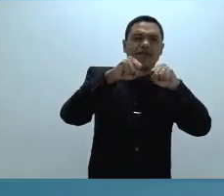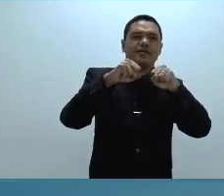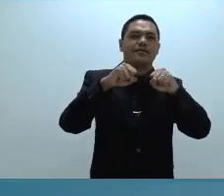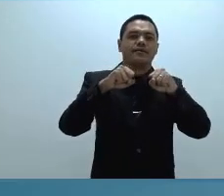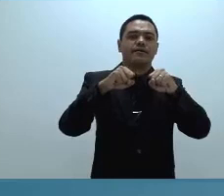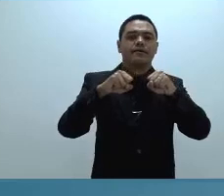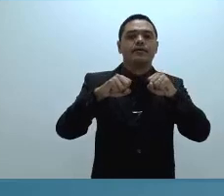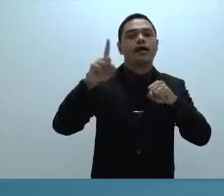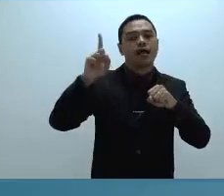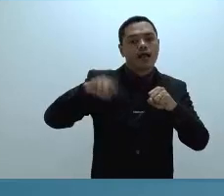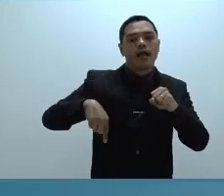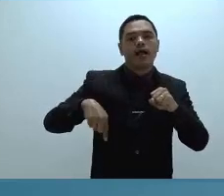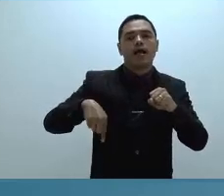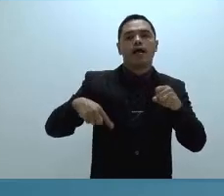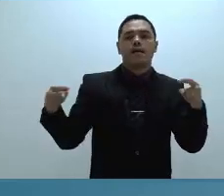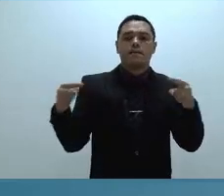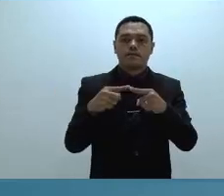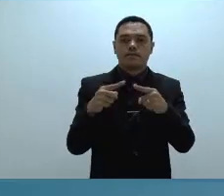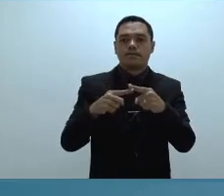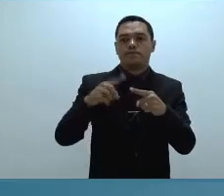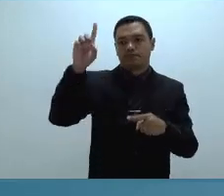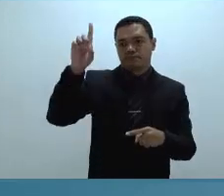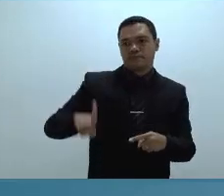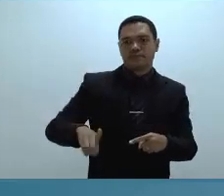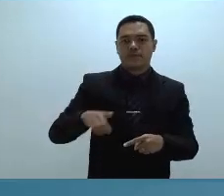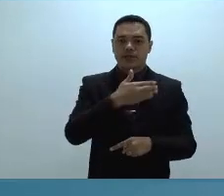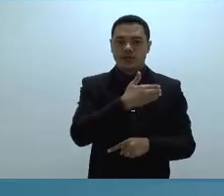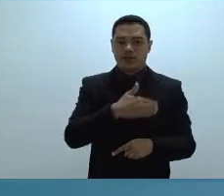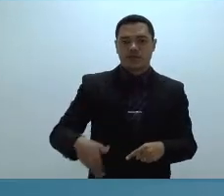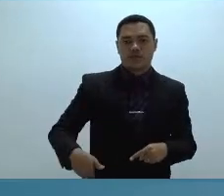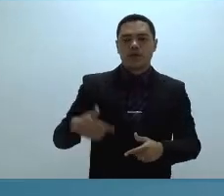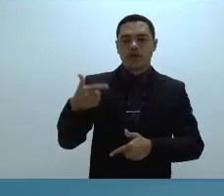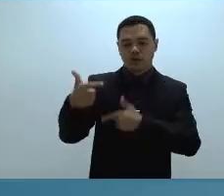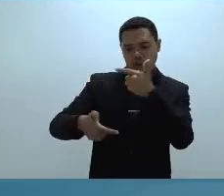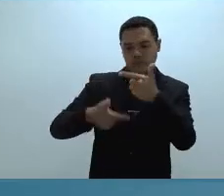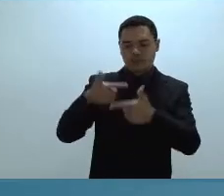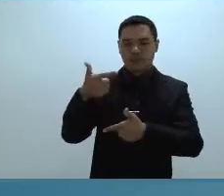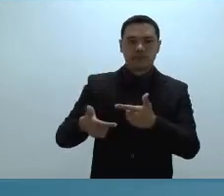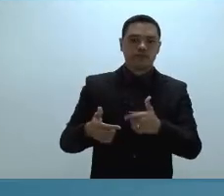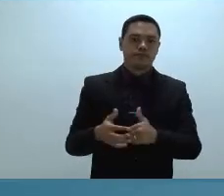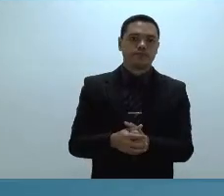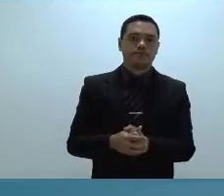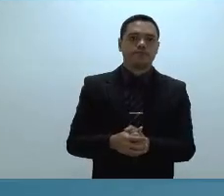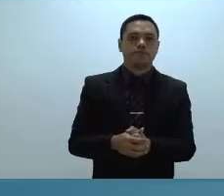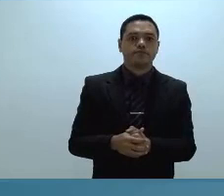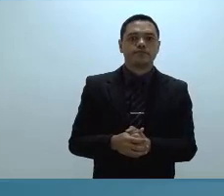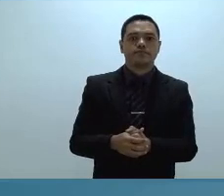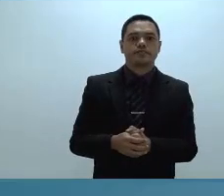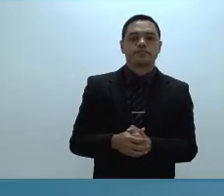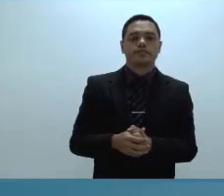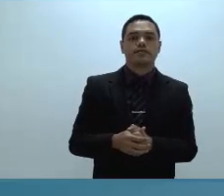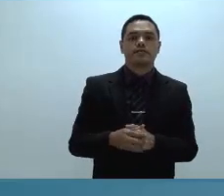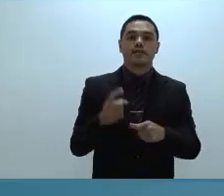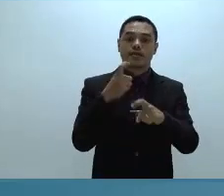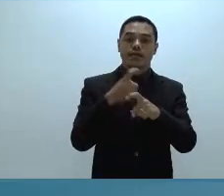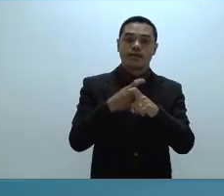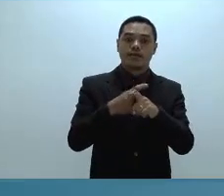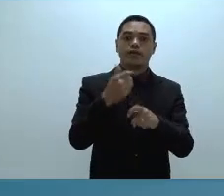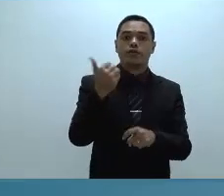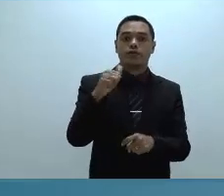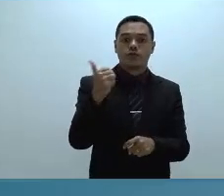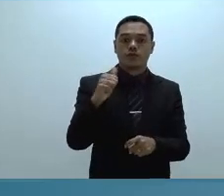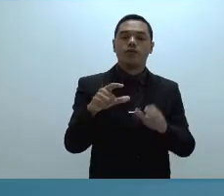público. Regimento interno do STJ, artigo 9º, parágrafos 1º e inciso 11, parágrafo 2º, inciso